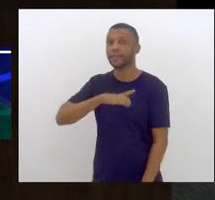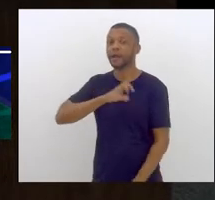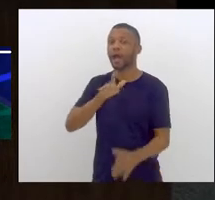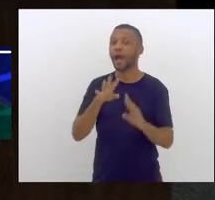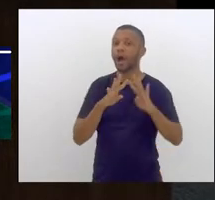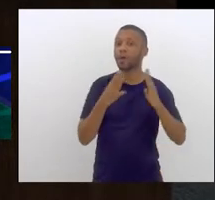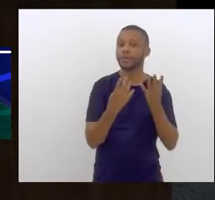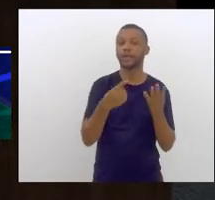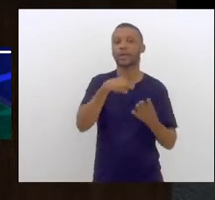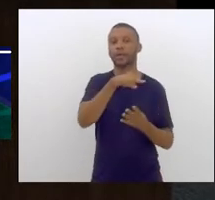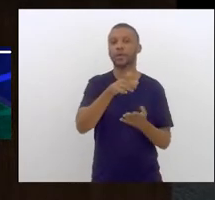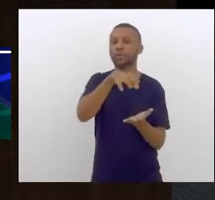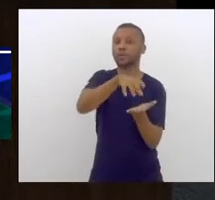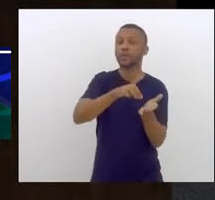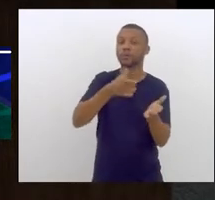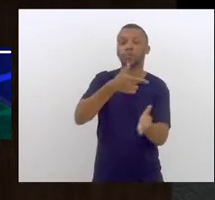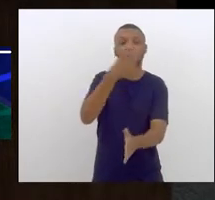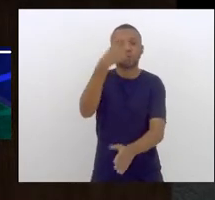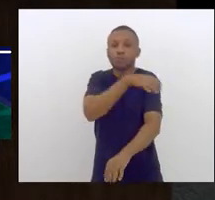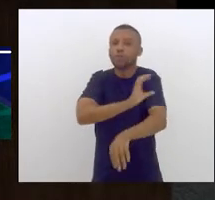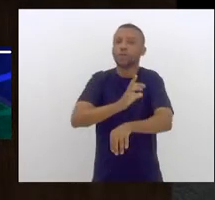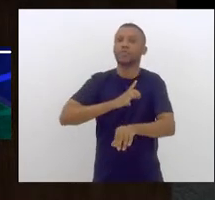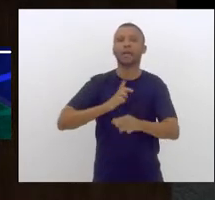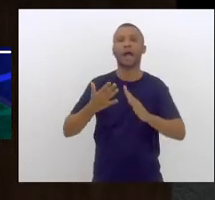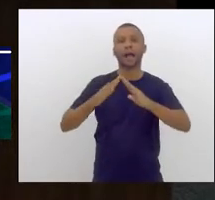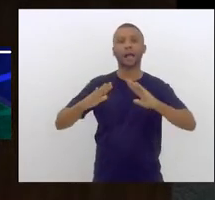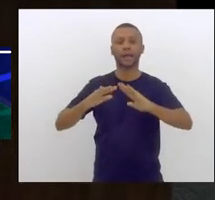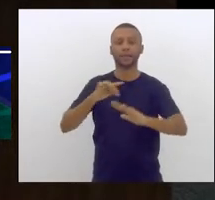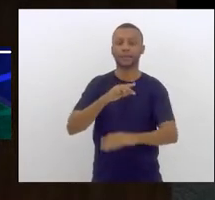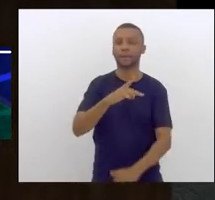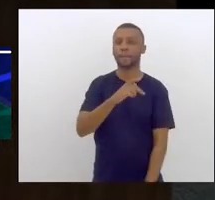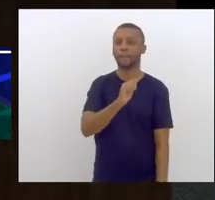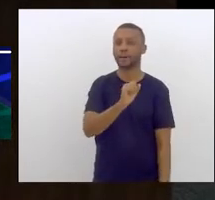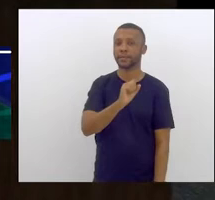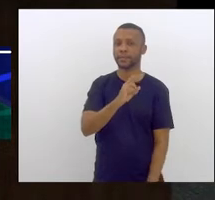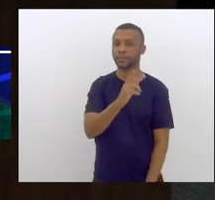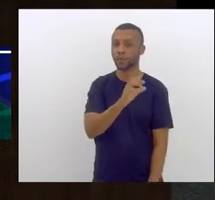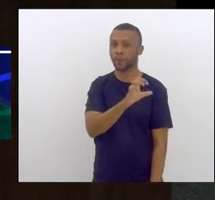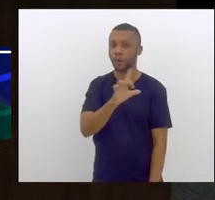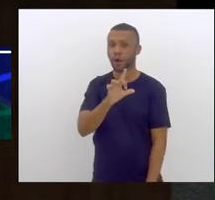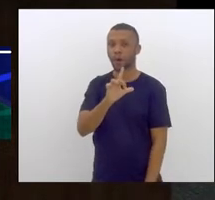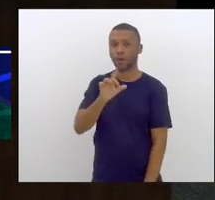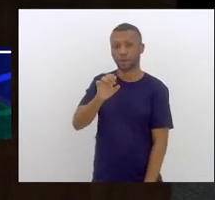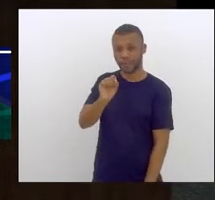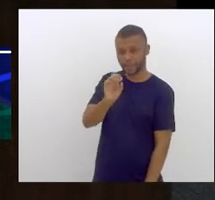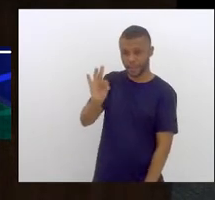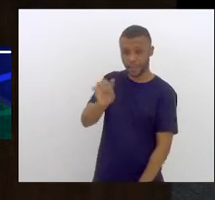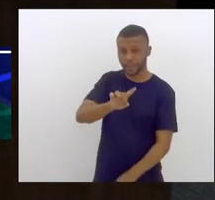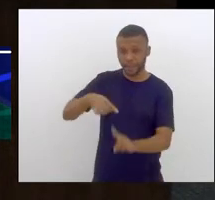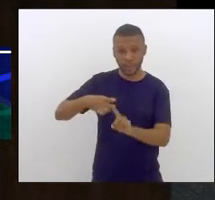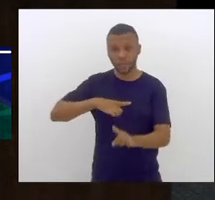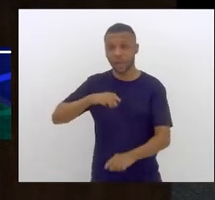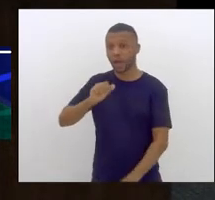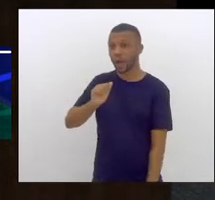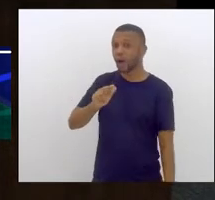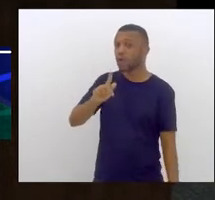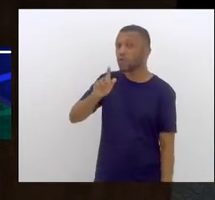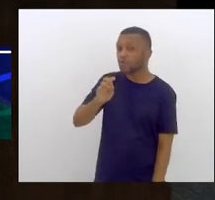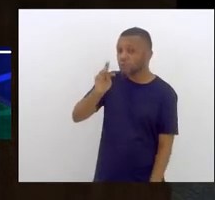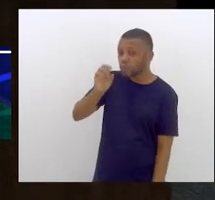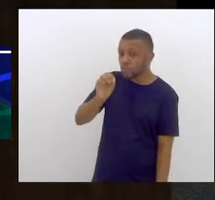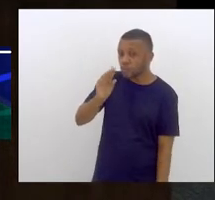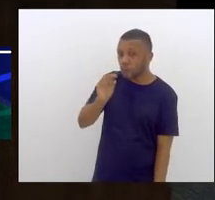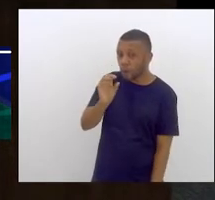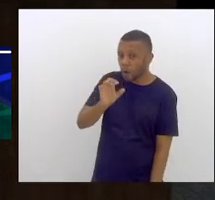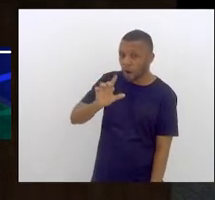Carlos Magno, que tinha a casa do Pascoal em Santa Teresa, e Augusto Boal, do Teatro dos Oprimidos, foi o grande